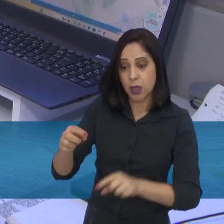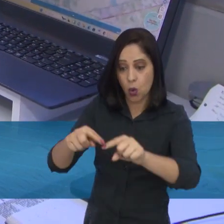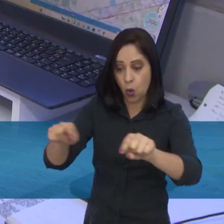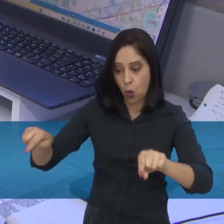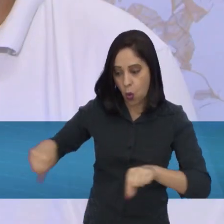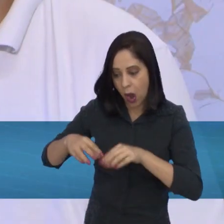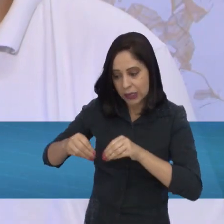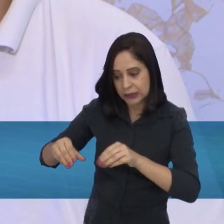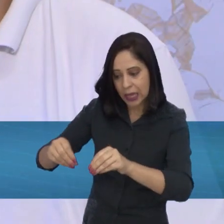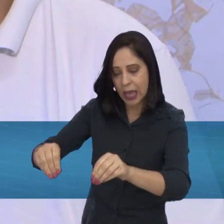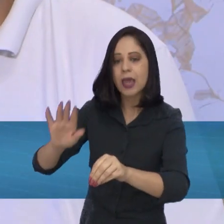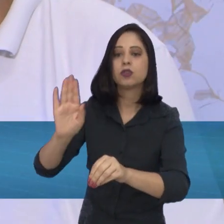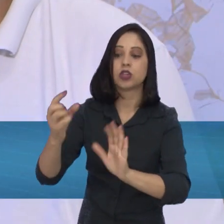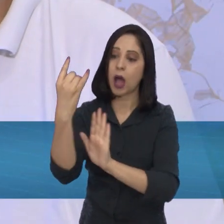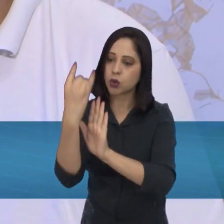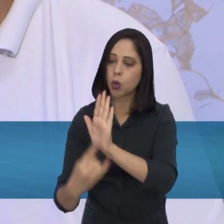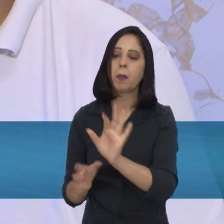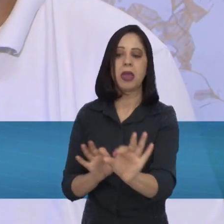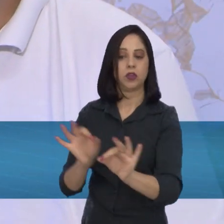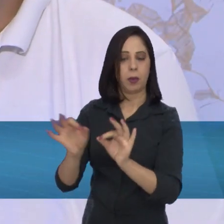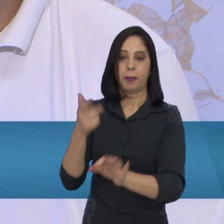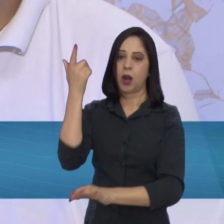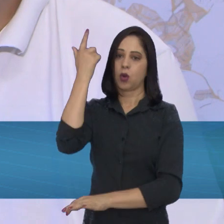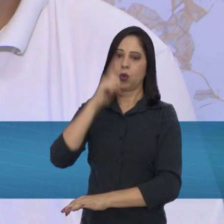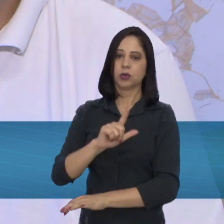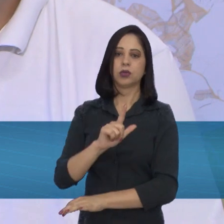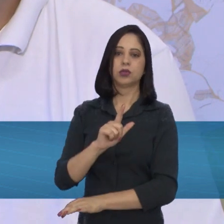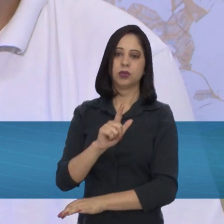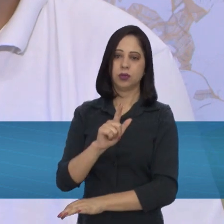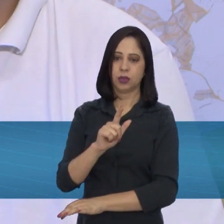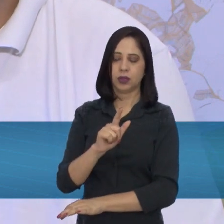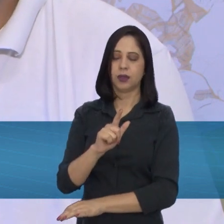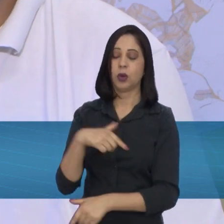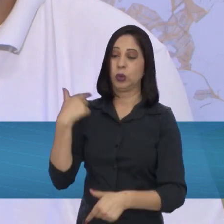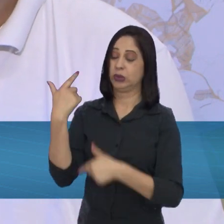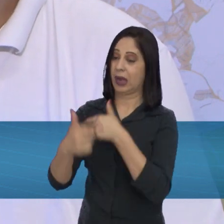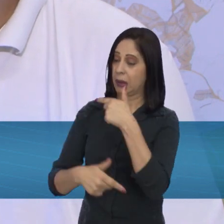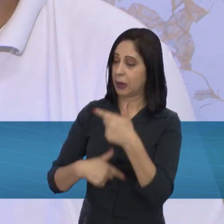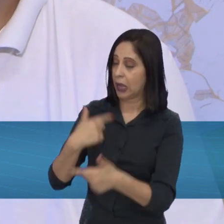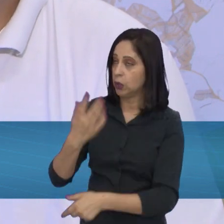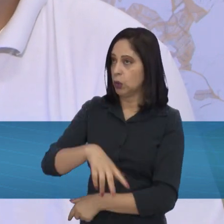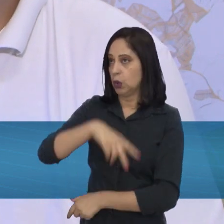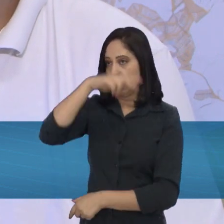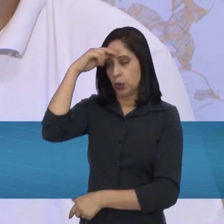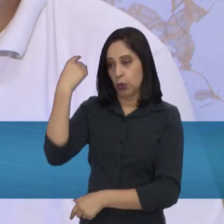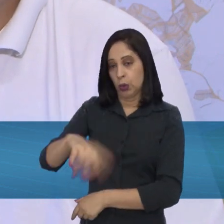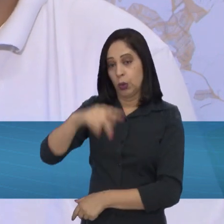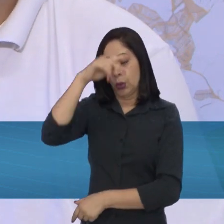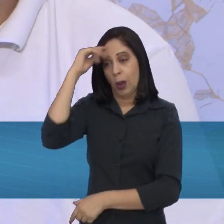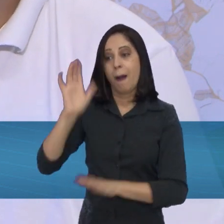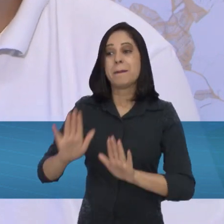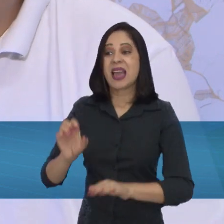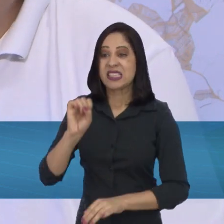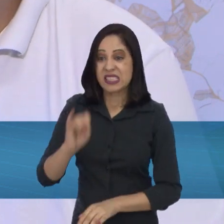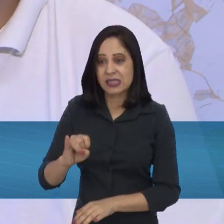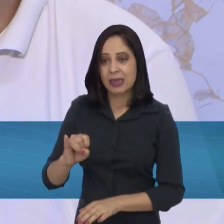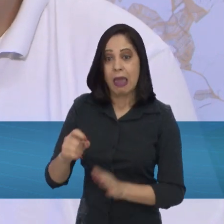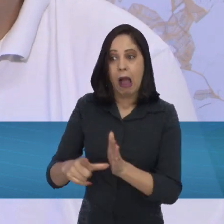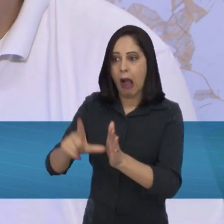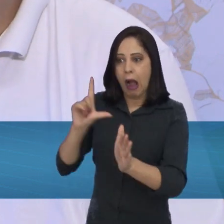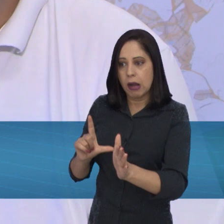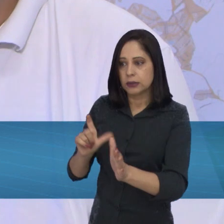Então, é um trabalho grande, mas que poderia ter sido evitado se a pessoa agisse com a